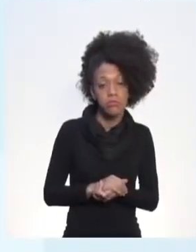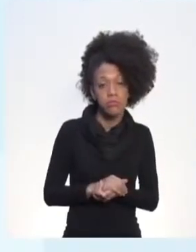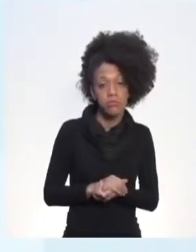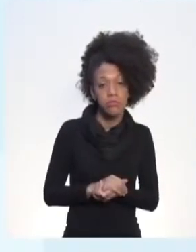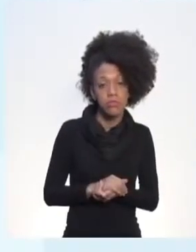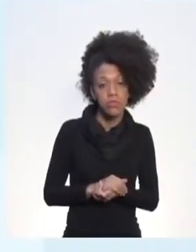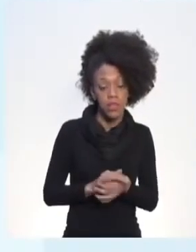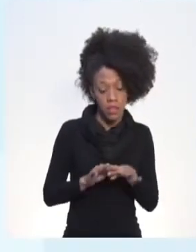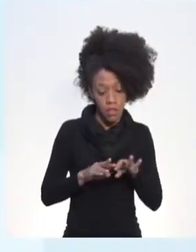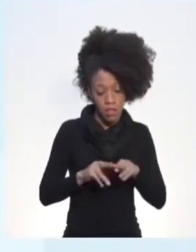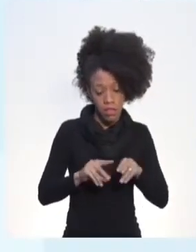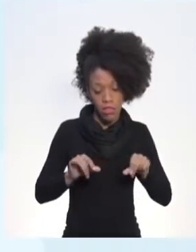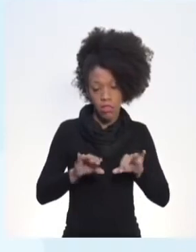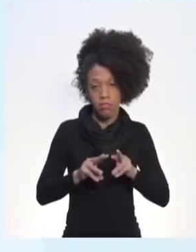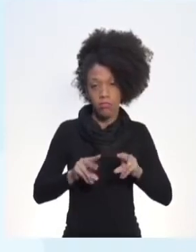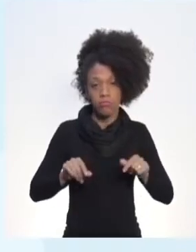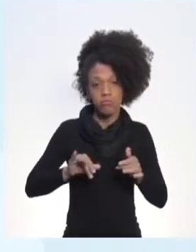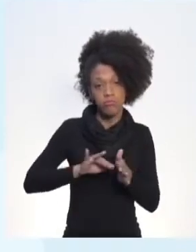Na areia,